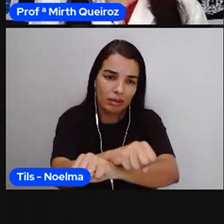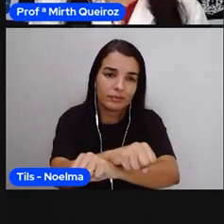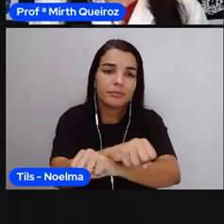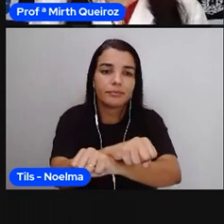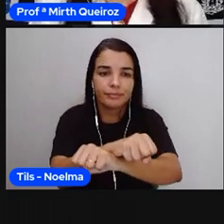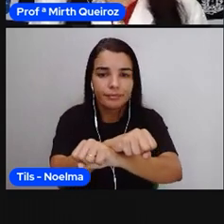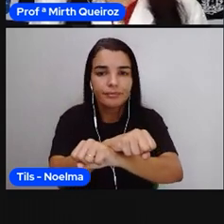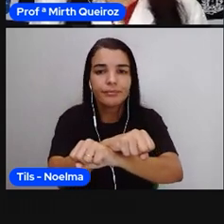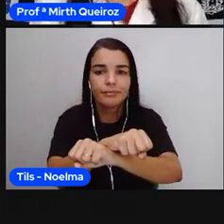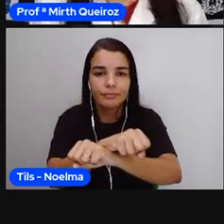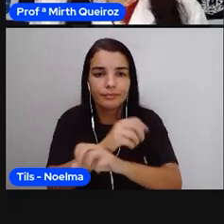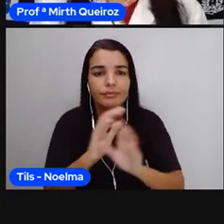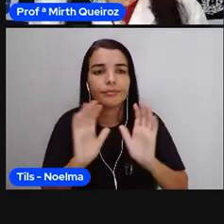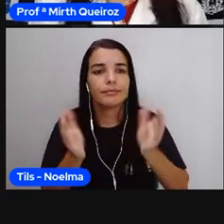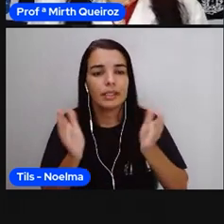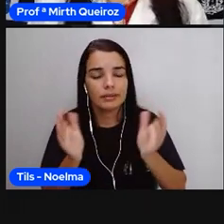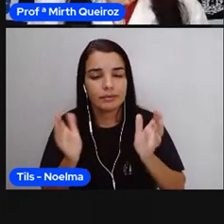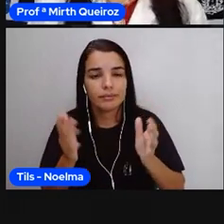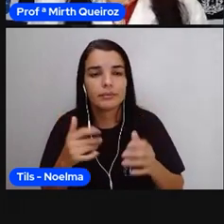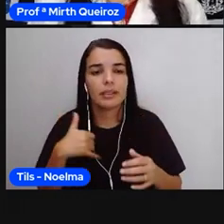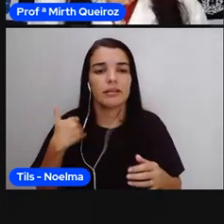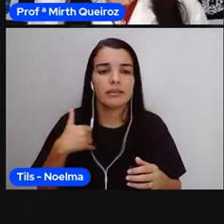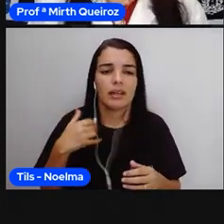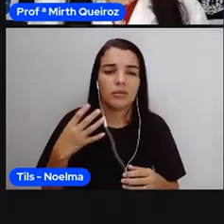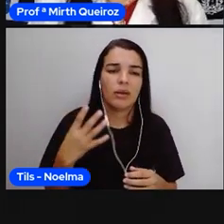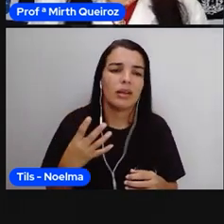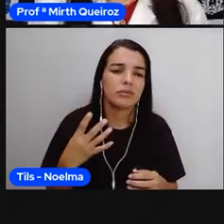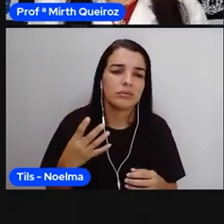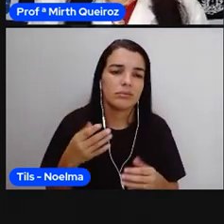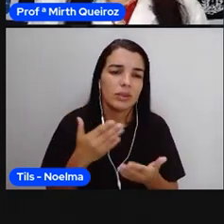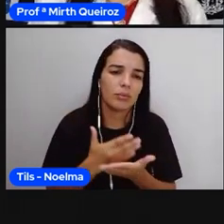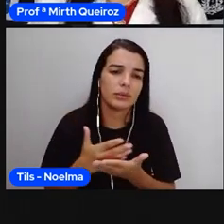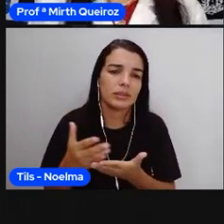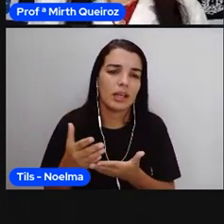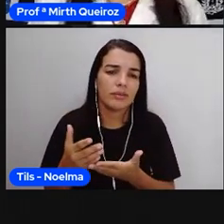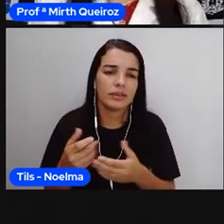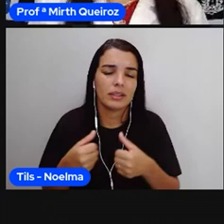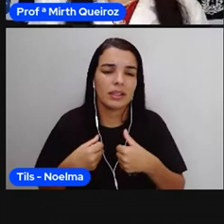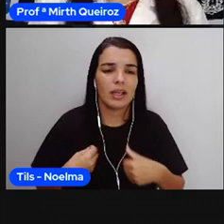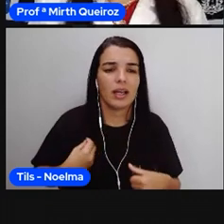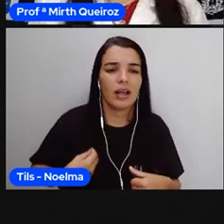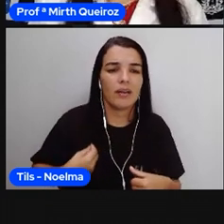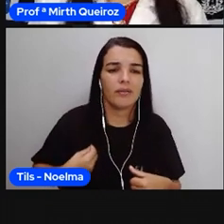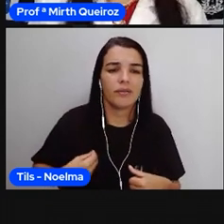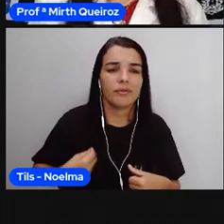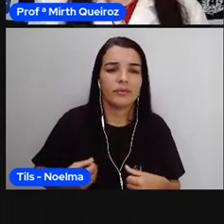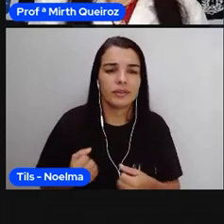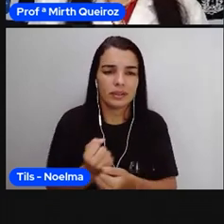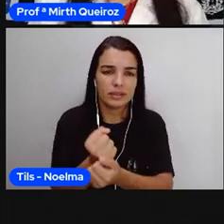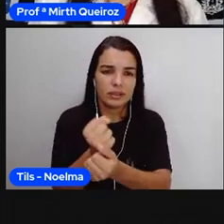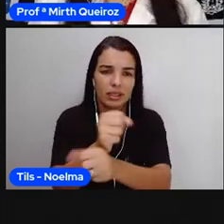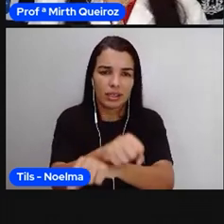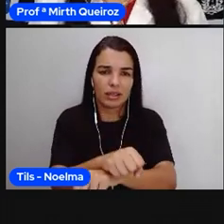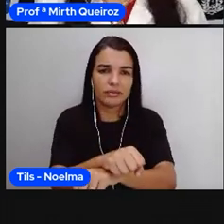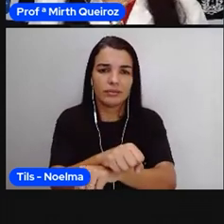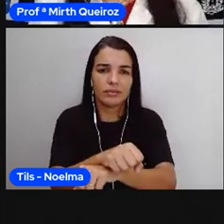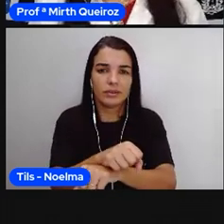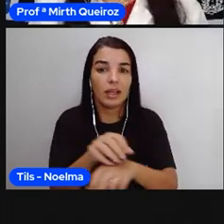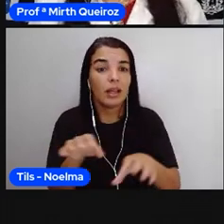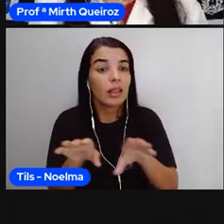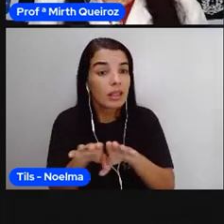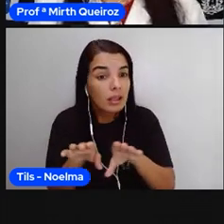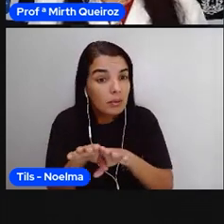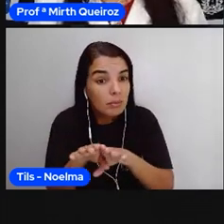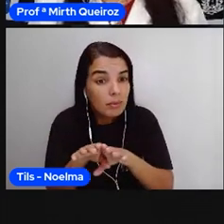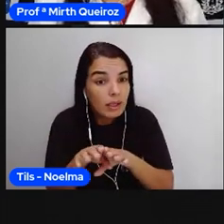já fazendo serviço doméstico, né? E haveria ali, também durante esse processo da infância, o adestramento no mundo do